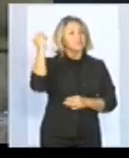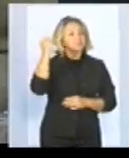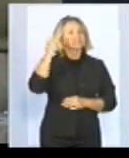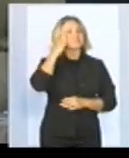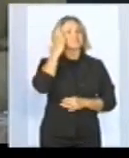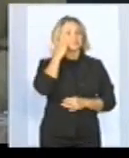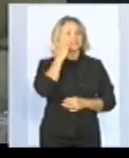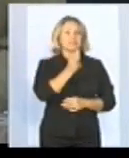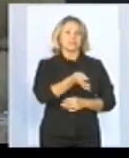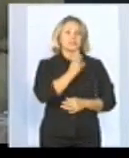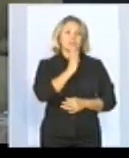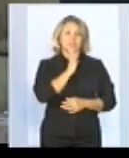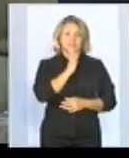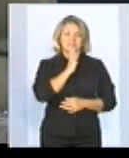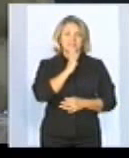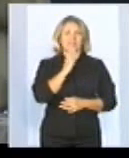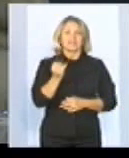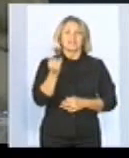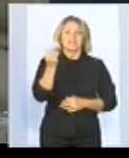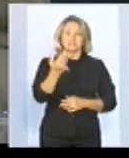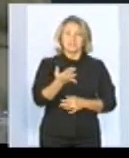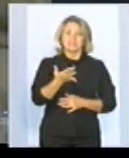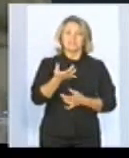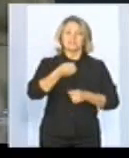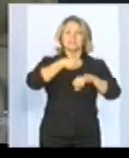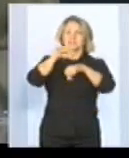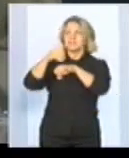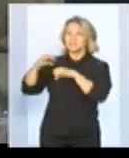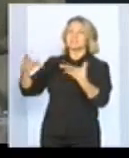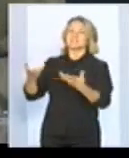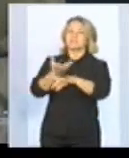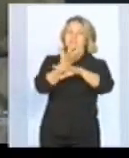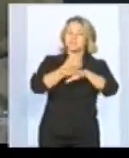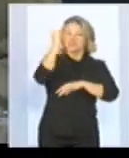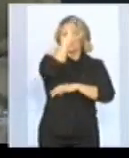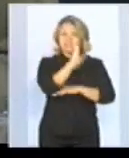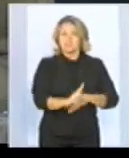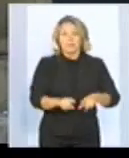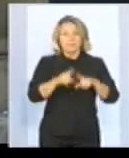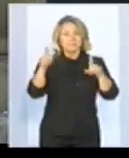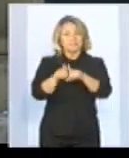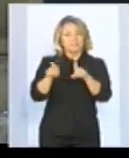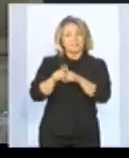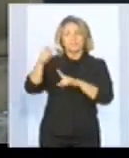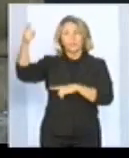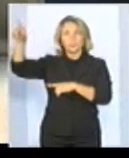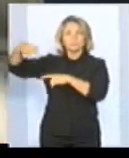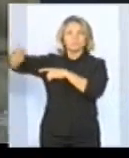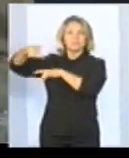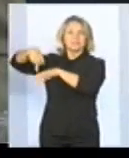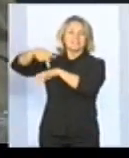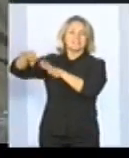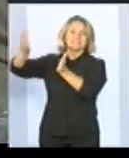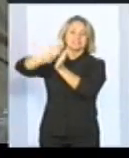classificar o impacto na veiculação do conteúdo nacional, mas também o impacto de concorrência. Como eu falei